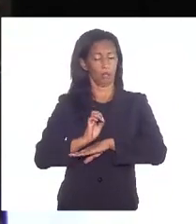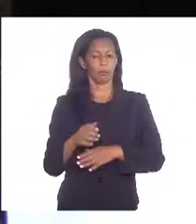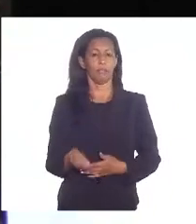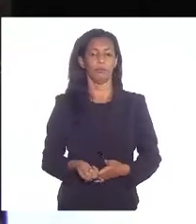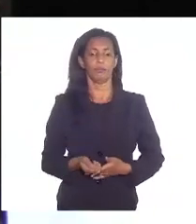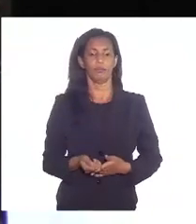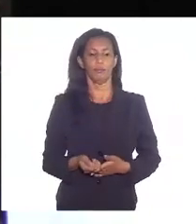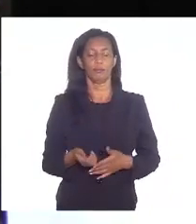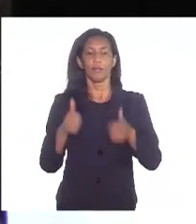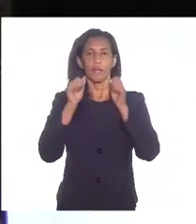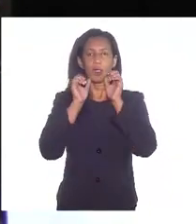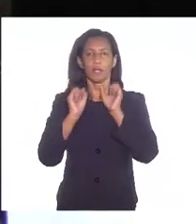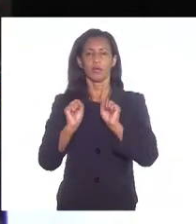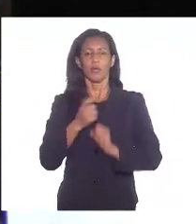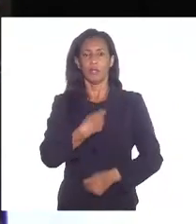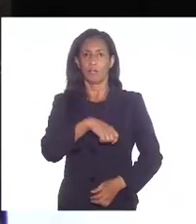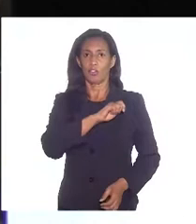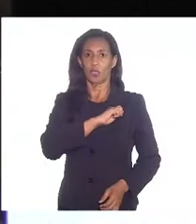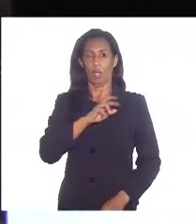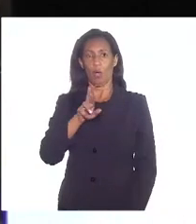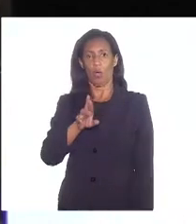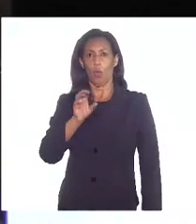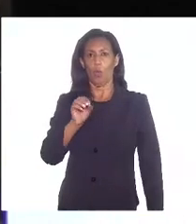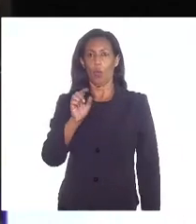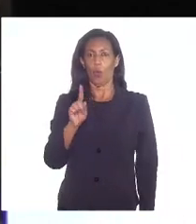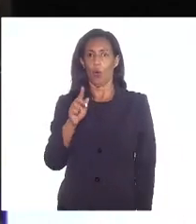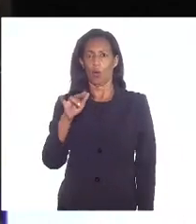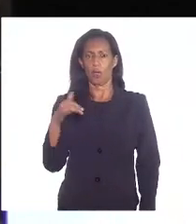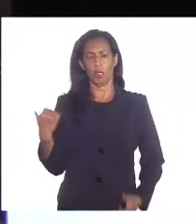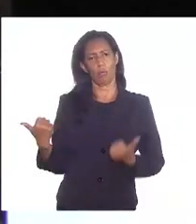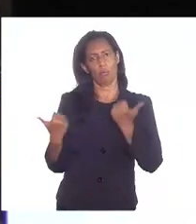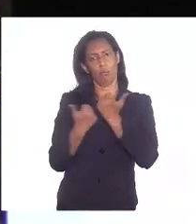vez. Rodrigo Castro, assessor do governador.